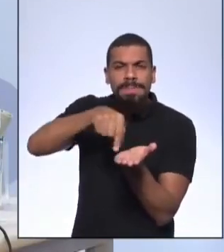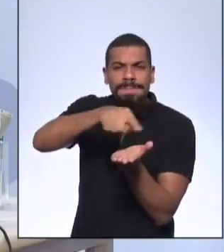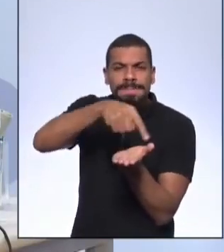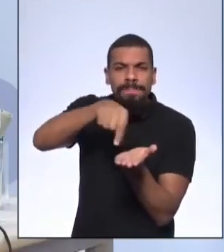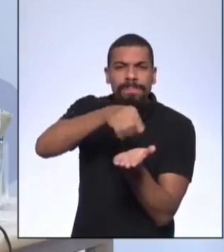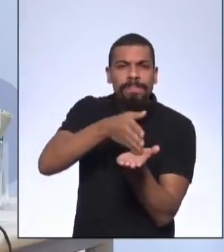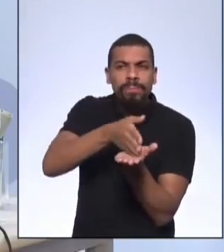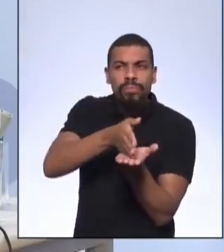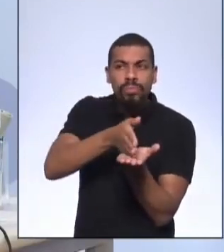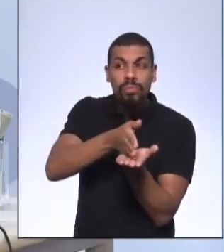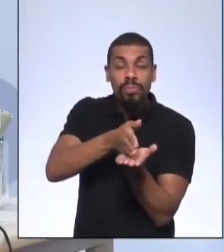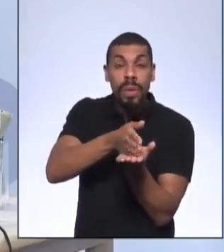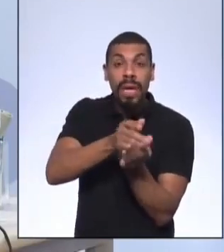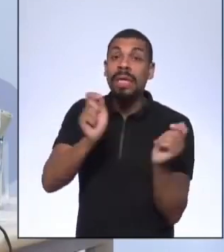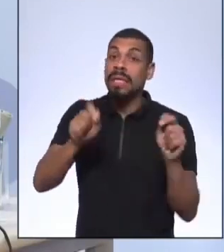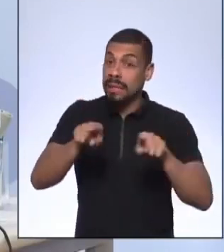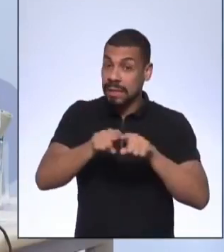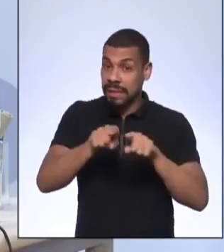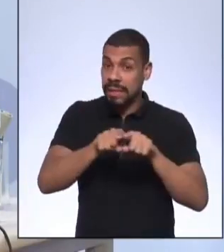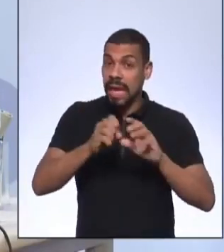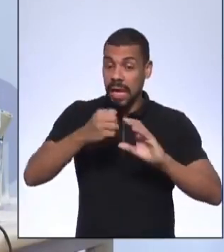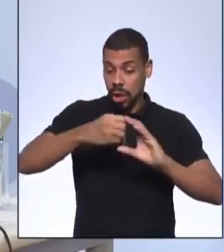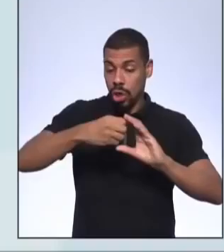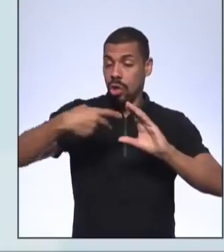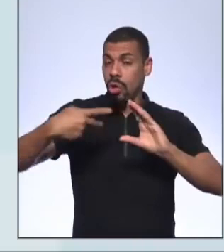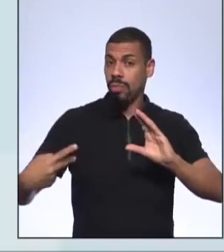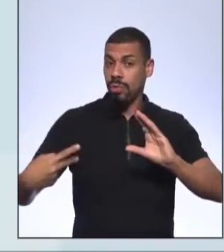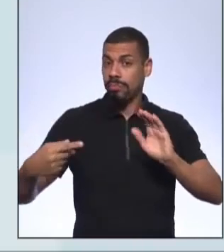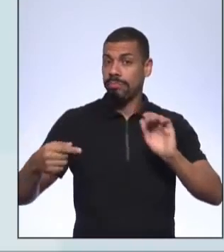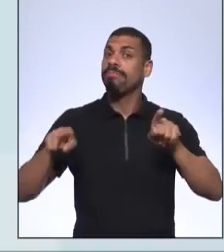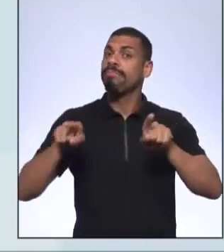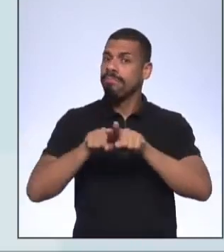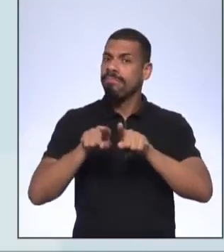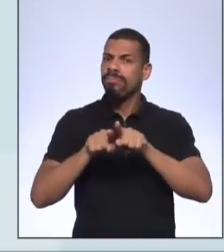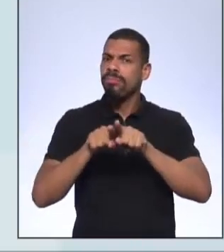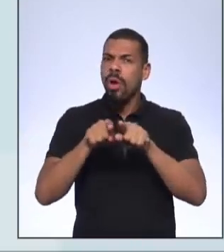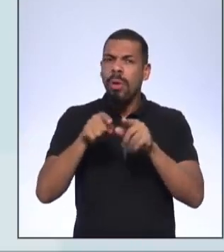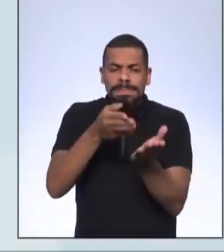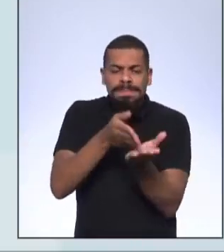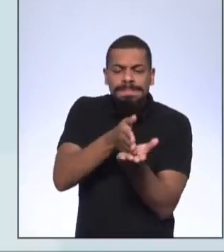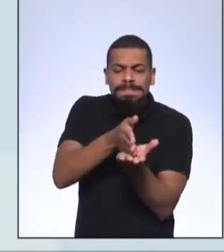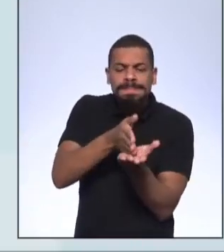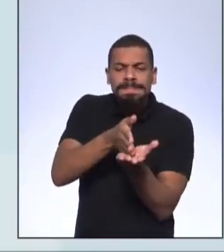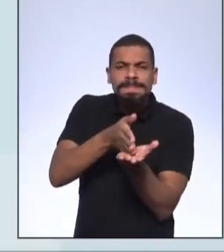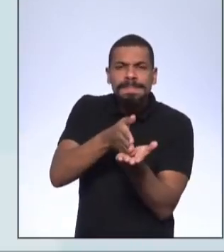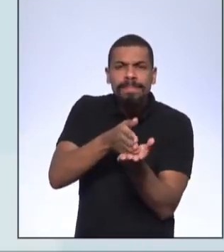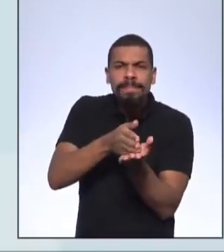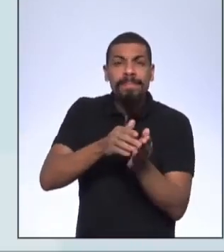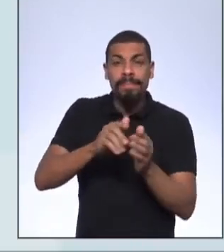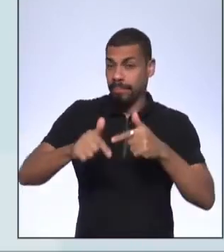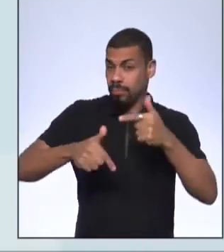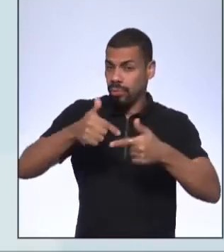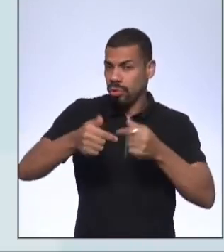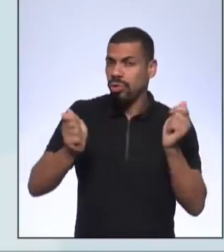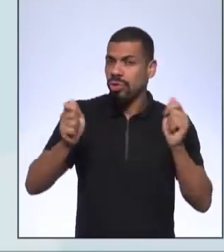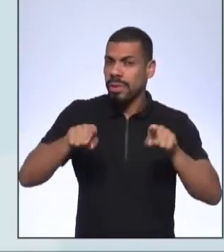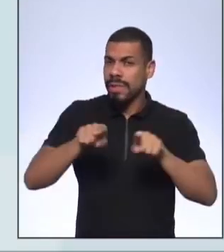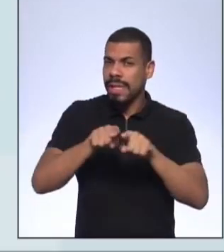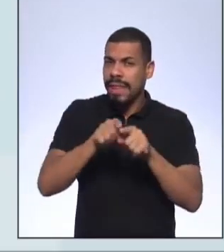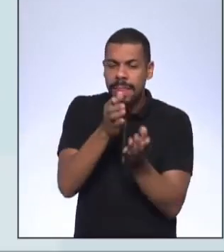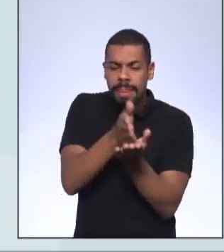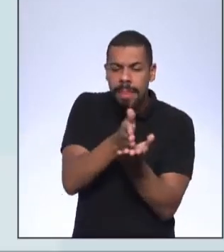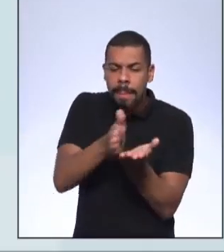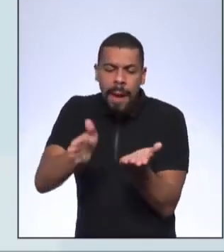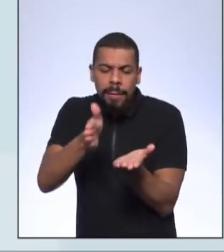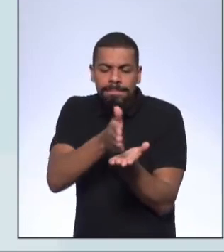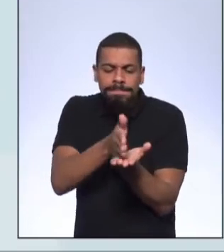estar ligados e esses cromossomos estão lá na placa equatorial, estão no meio. Eles vão sofrer um processo de separação